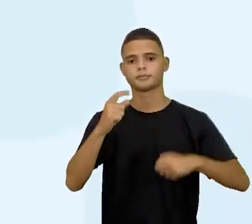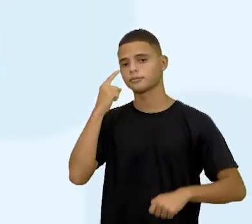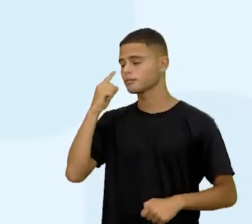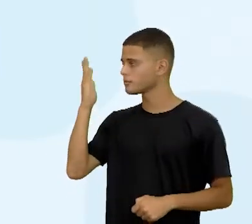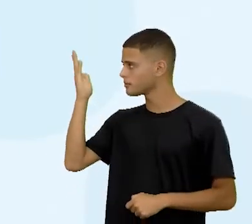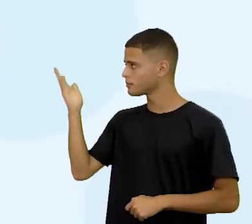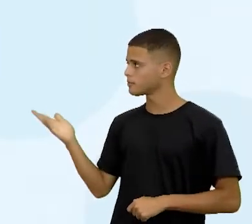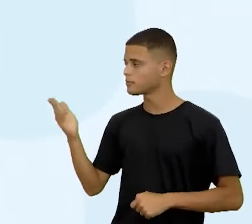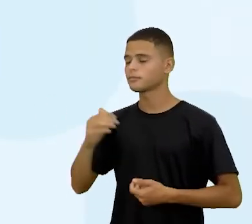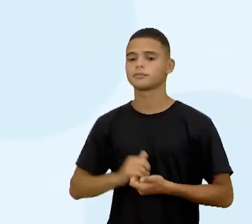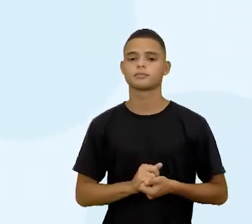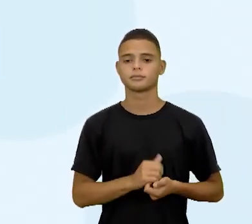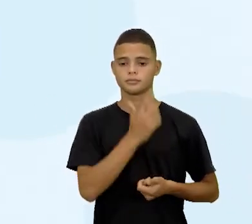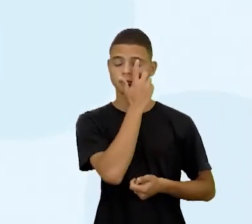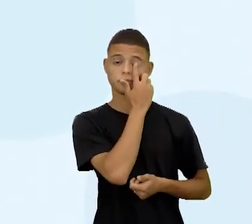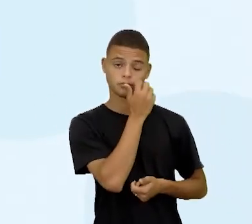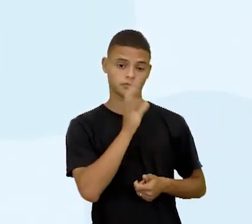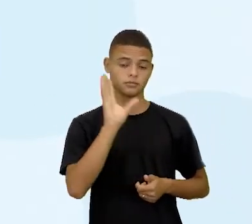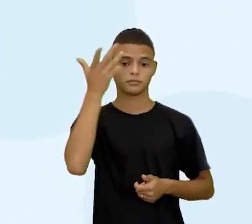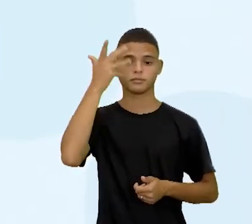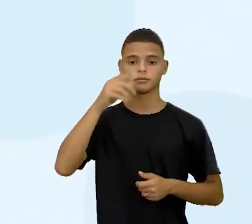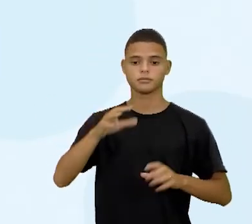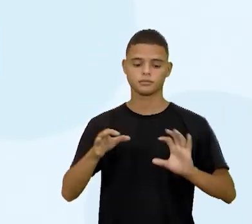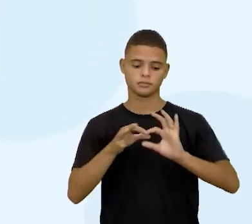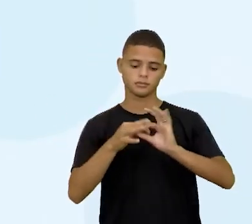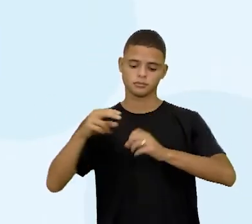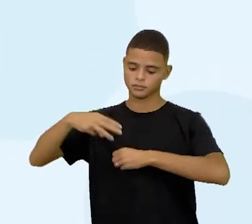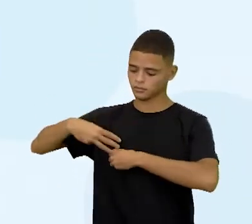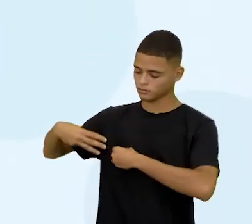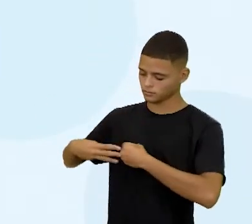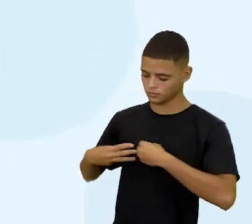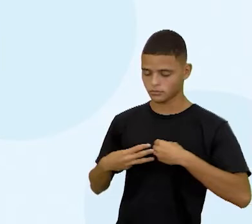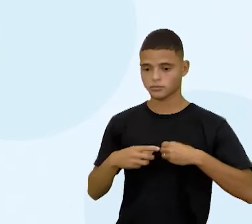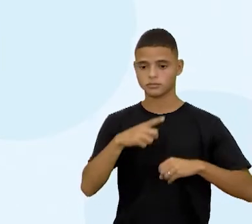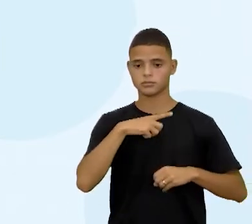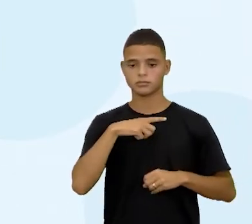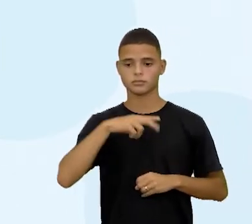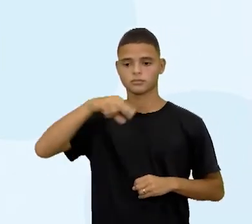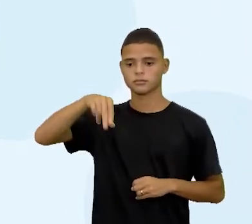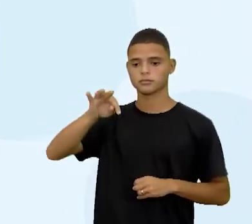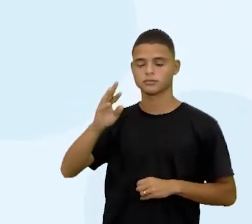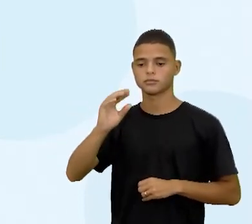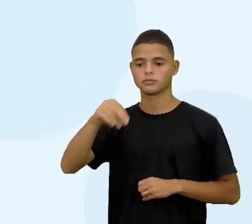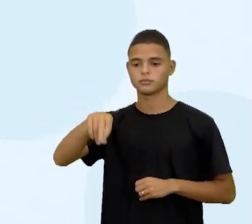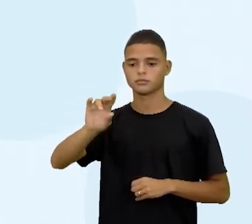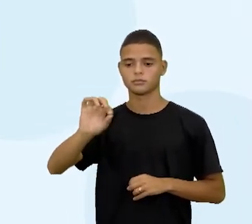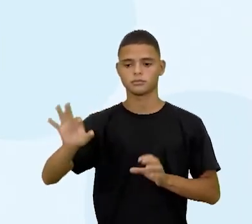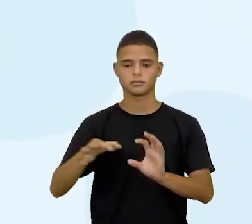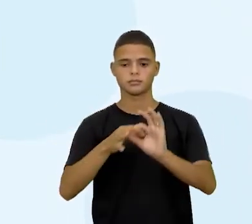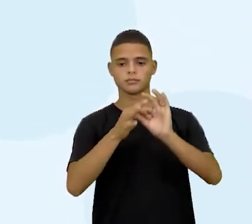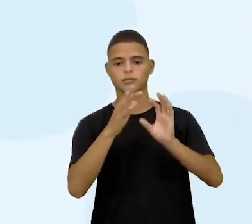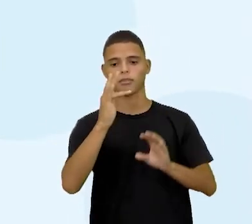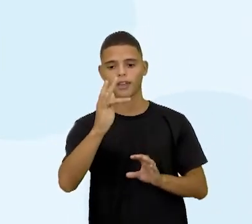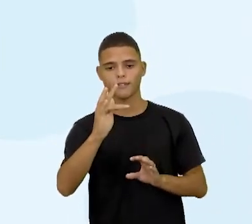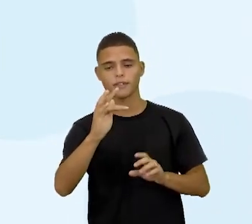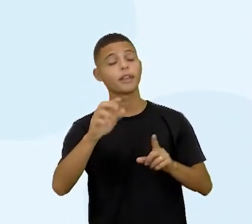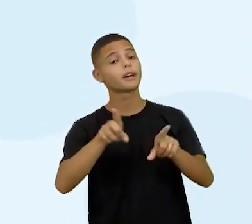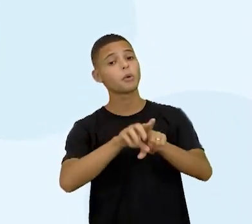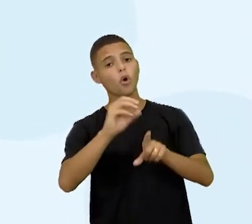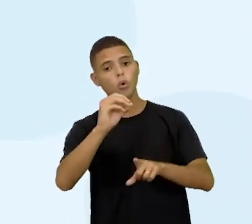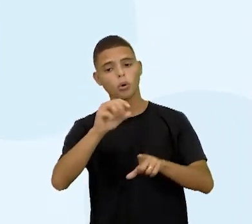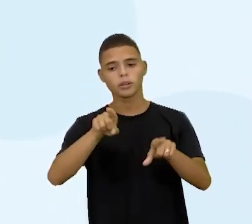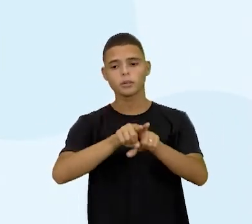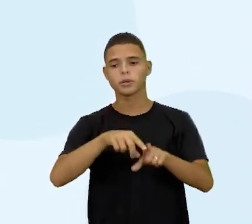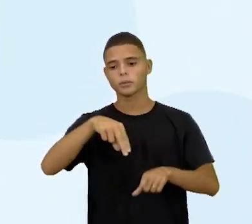de interação ocorre quando a molécula apresenta hidrogênio ligado ao flúor nitrogênio ou oxigênio. Então, sempre